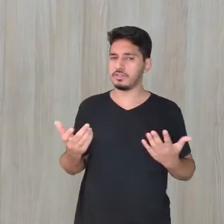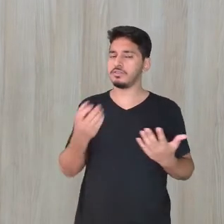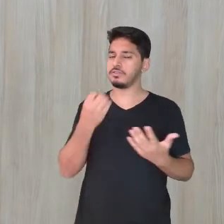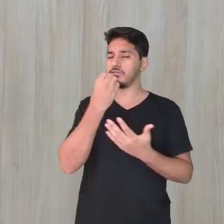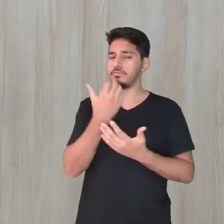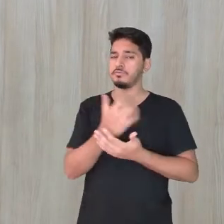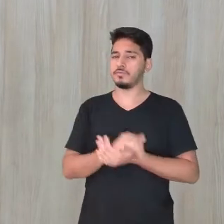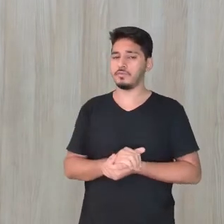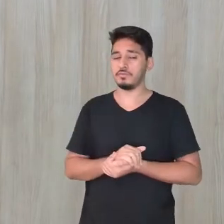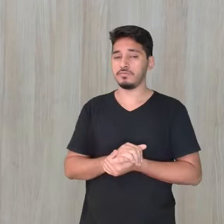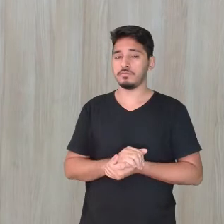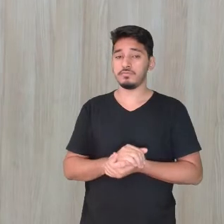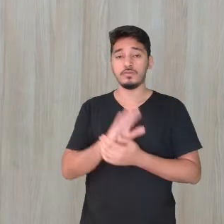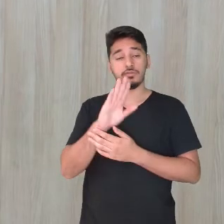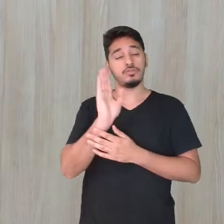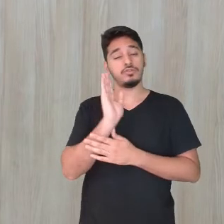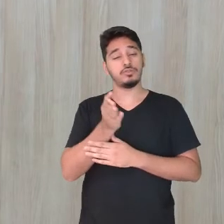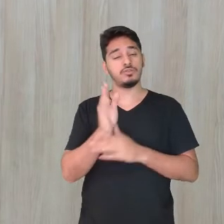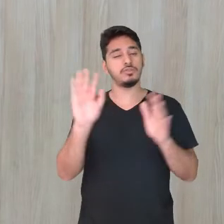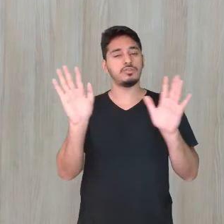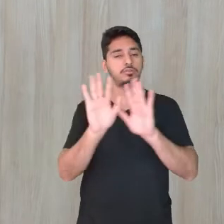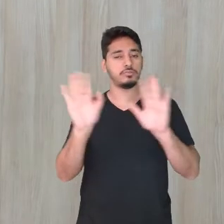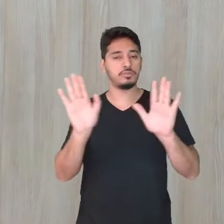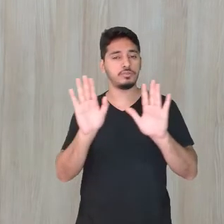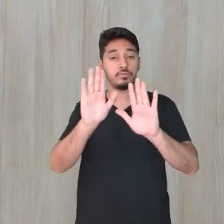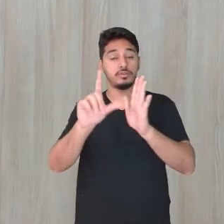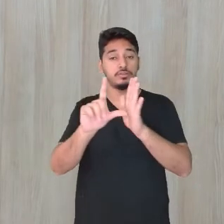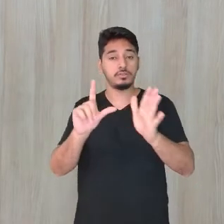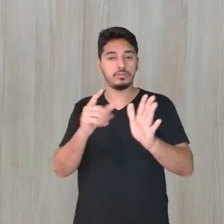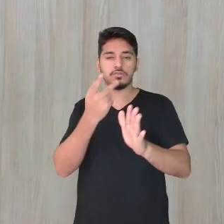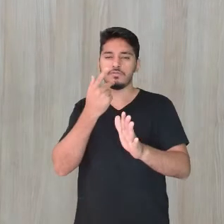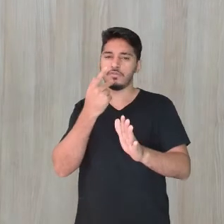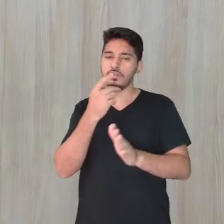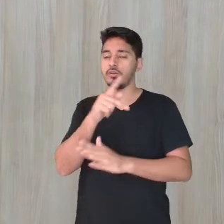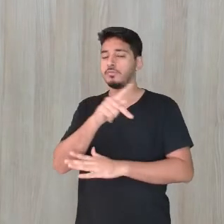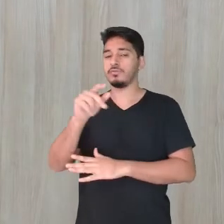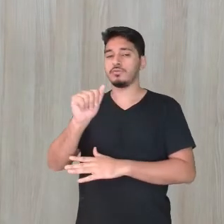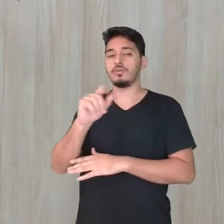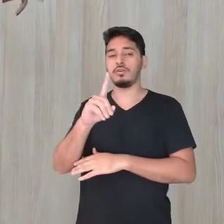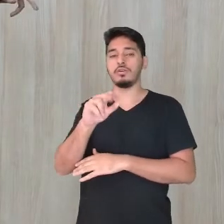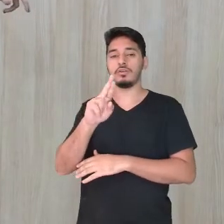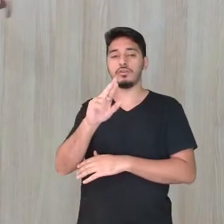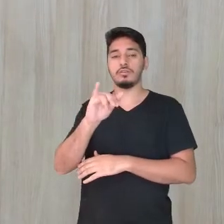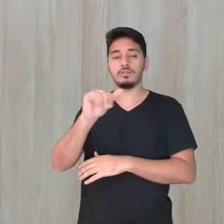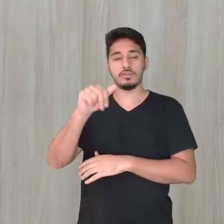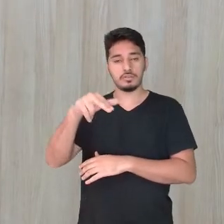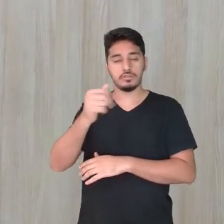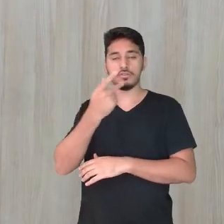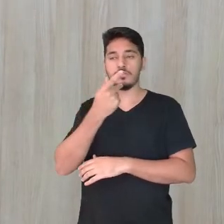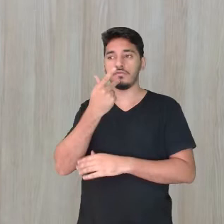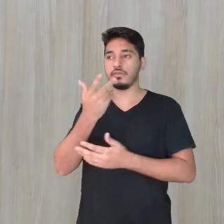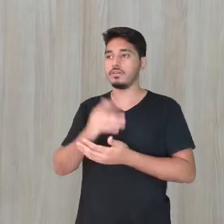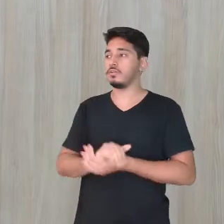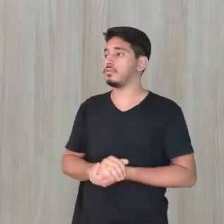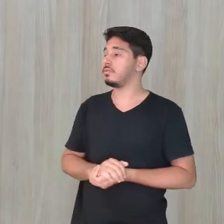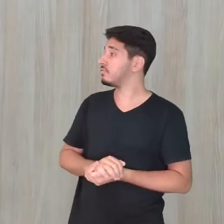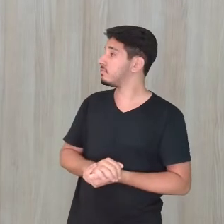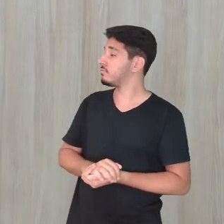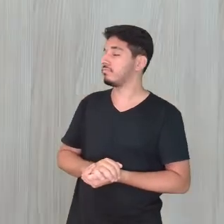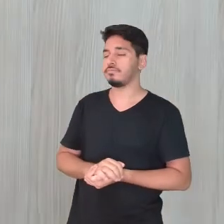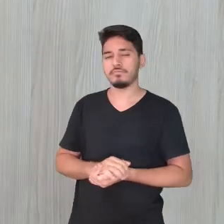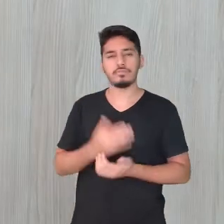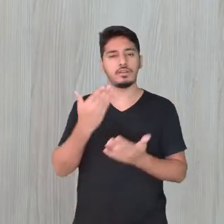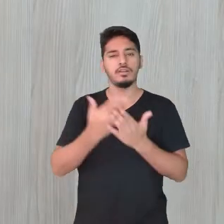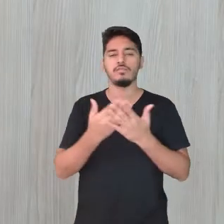bom, né? A gente tá se despedindo, minha gente. Antes de eu me despedir, vou passar para a professora Adriana dizer o que ela achou. Essa aula